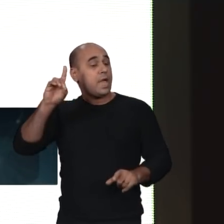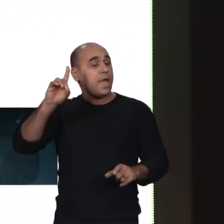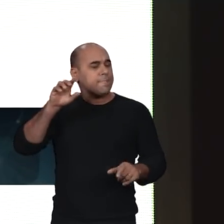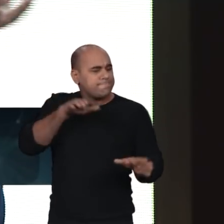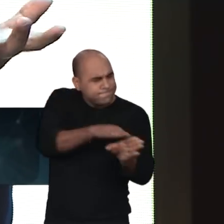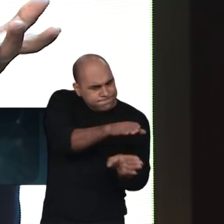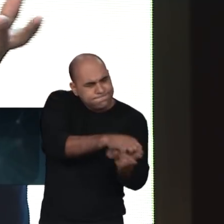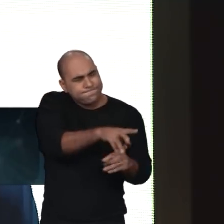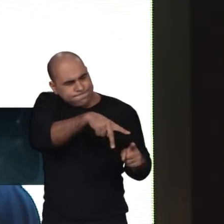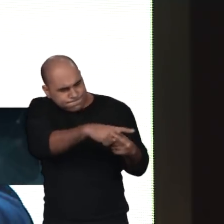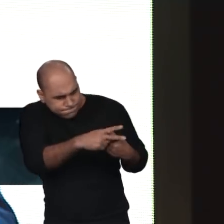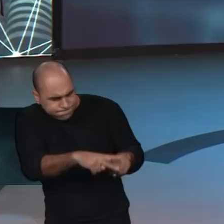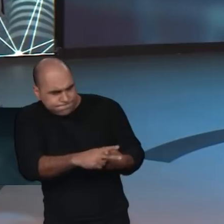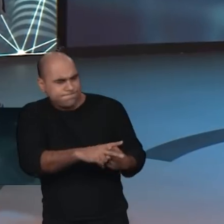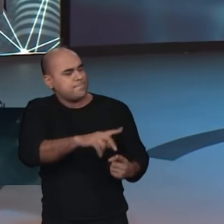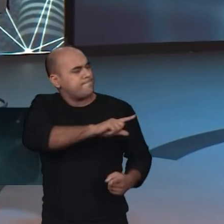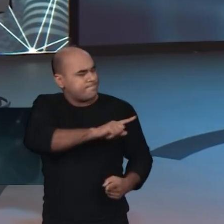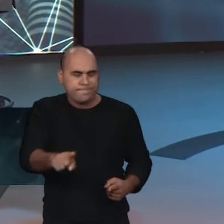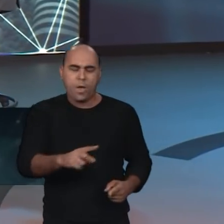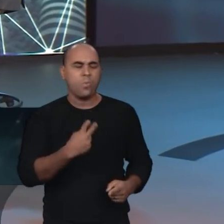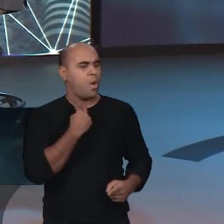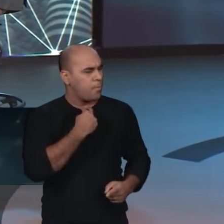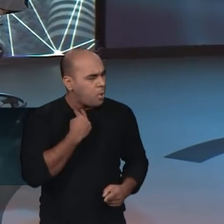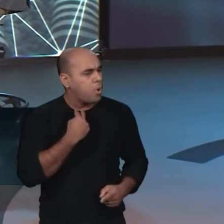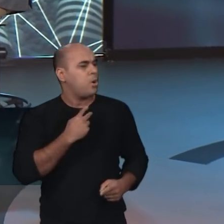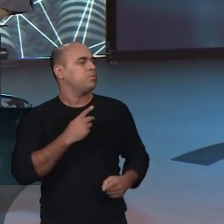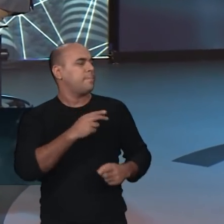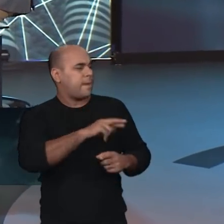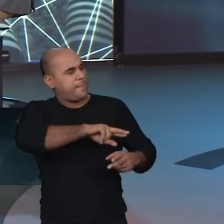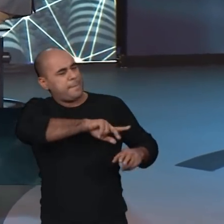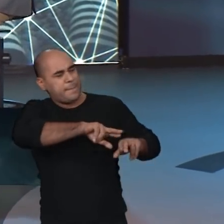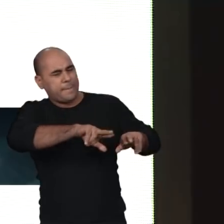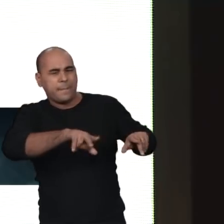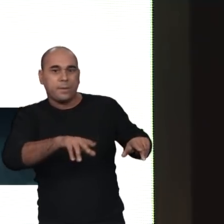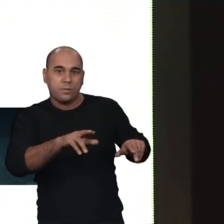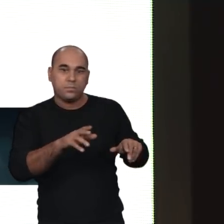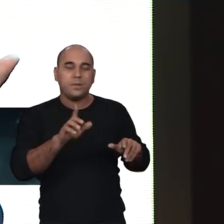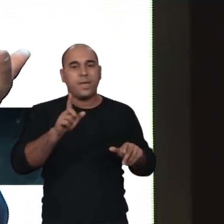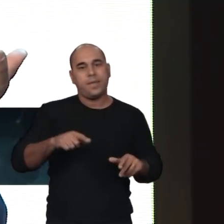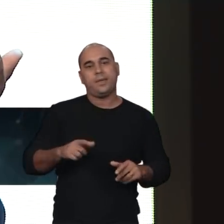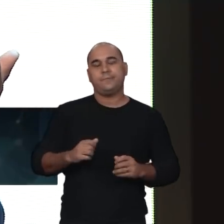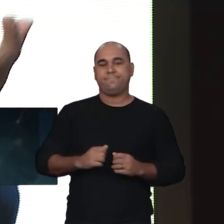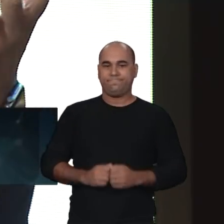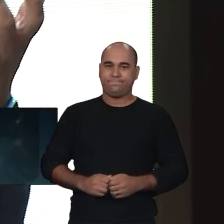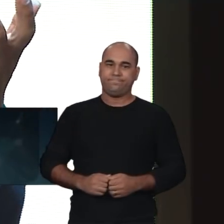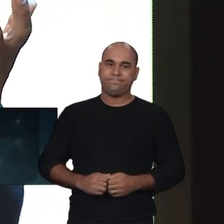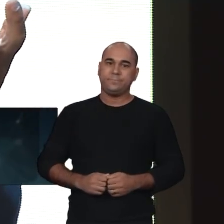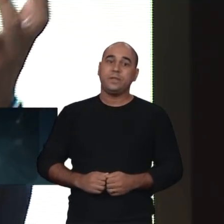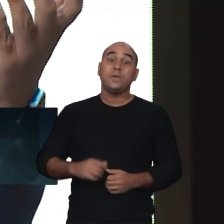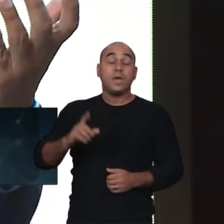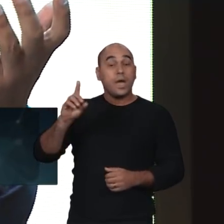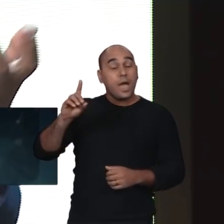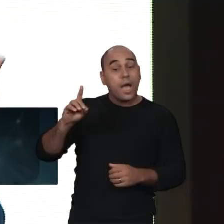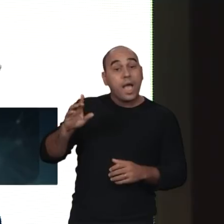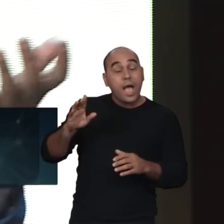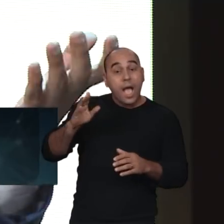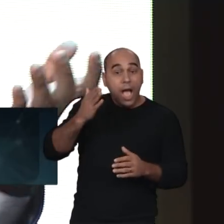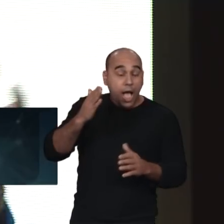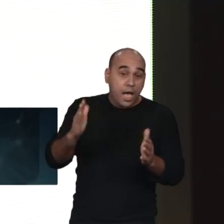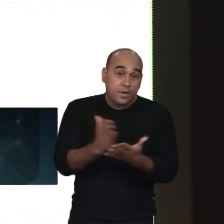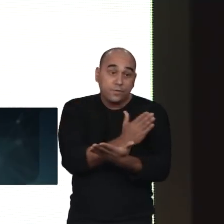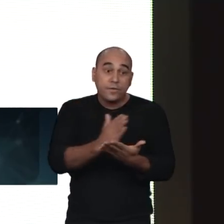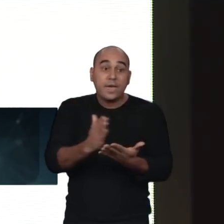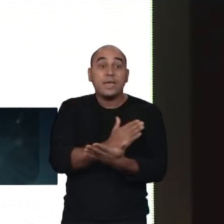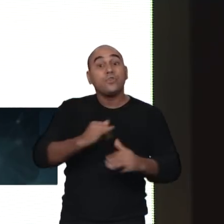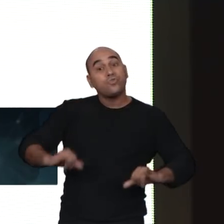né, ou um cristianismo puro e simples, como ficou a tradução em português, muitas vezes o sofrimento é o megafone de Deus para um mundo que está,